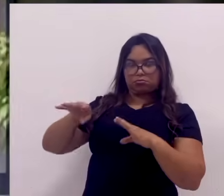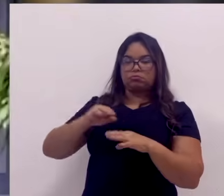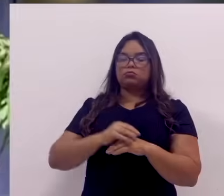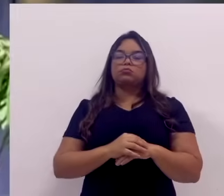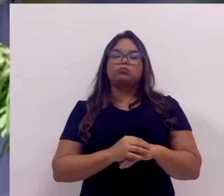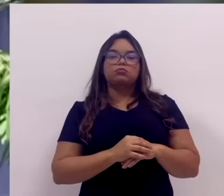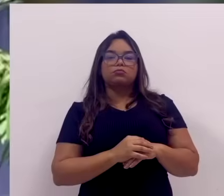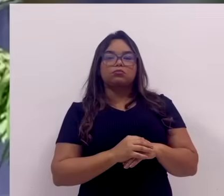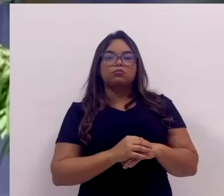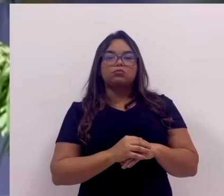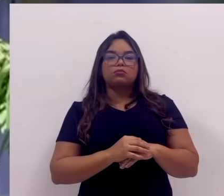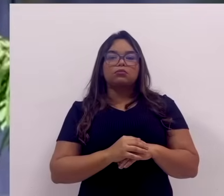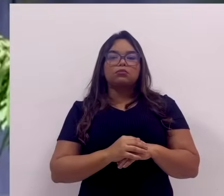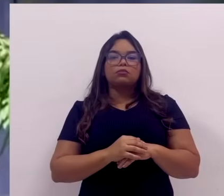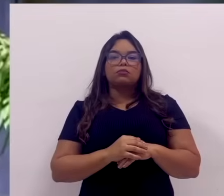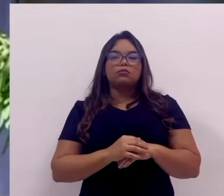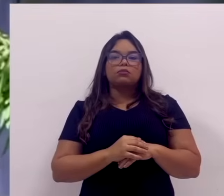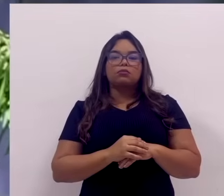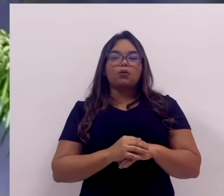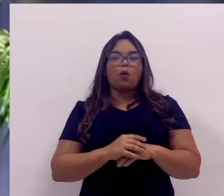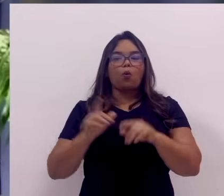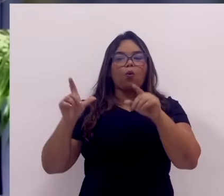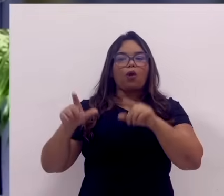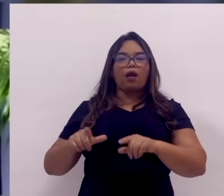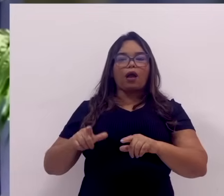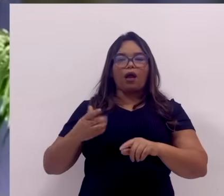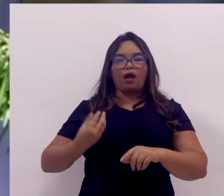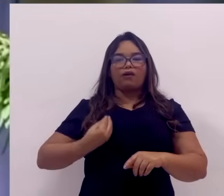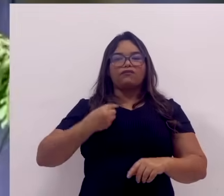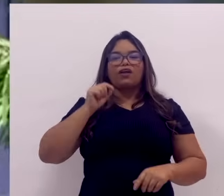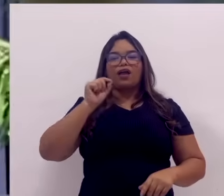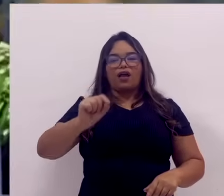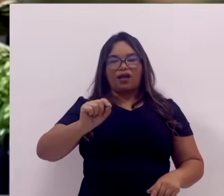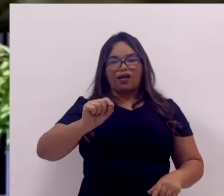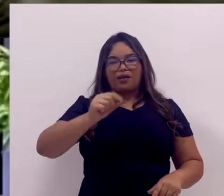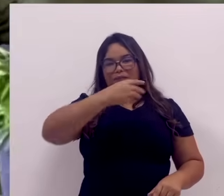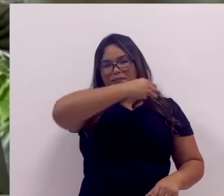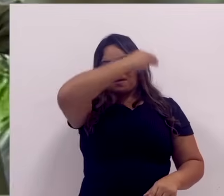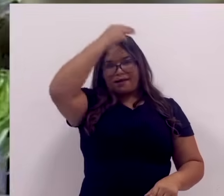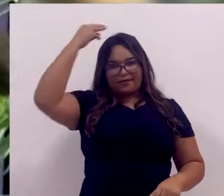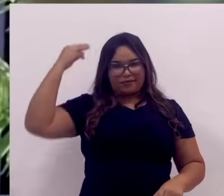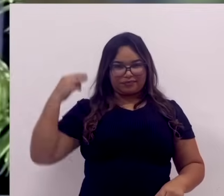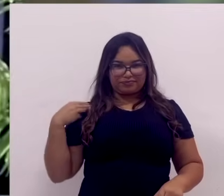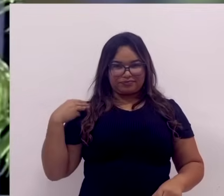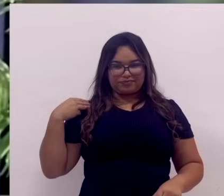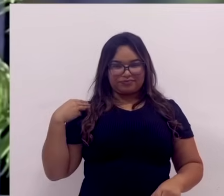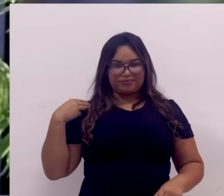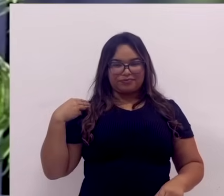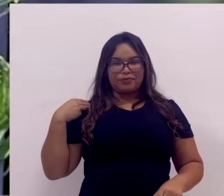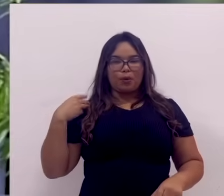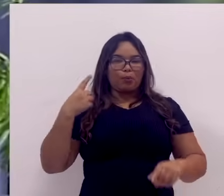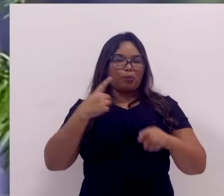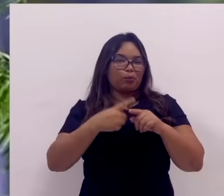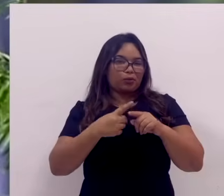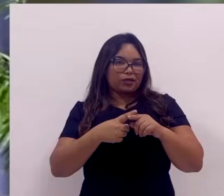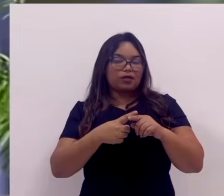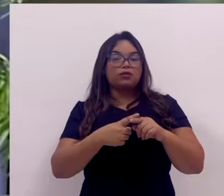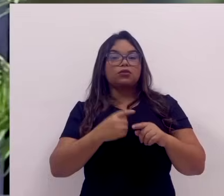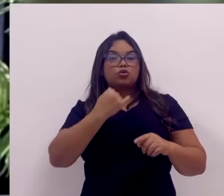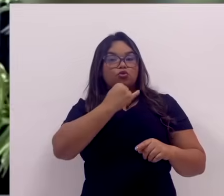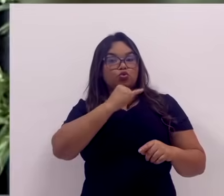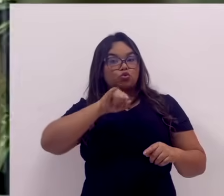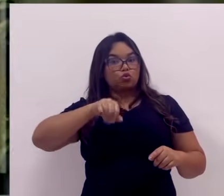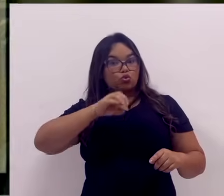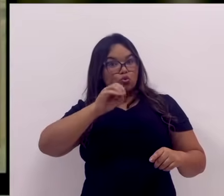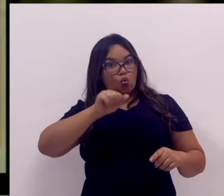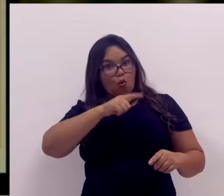como o lugar onde viveu Maria. Porque João viveu em Éfeso e Jesus disse, aí está a sua mãe. E ele recebeu